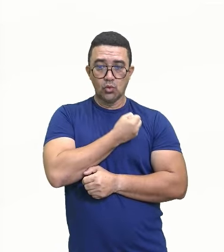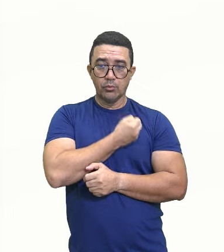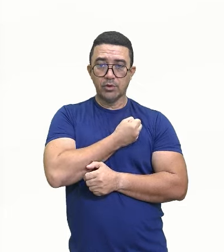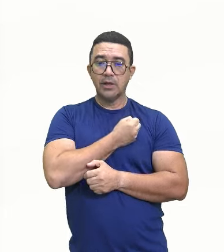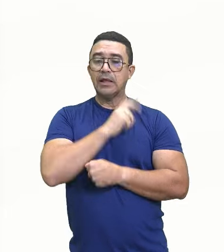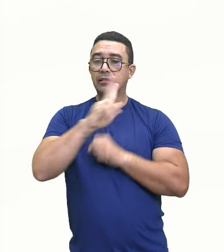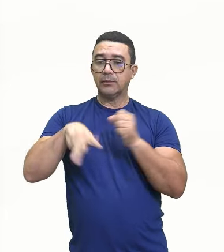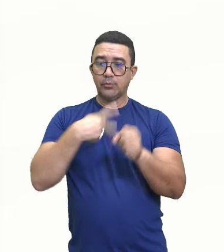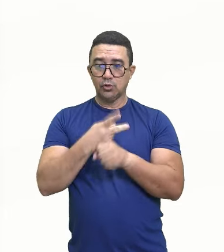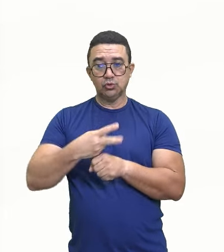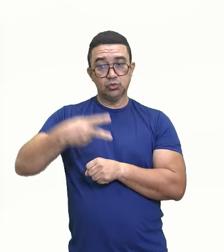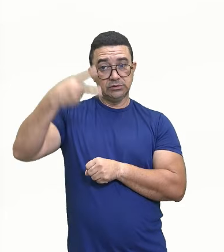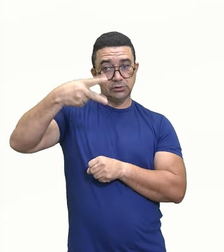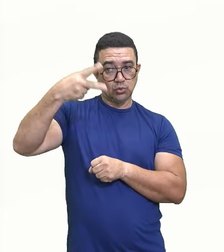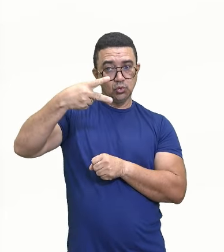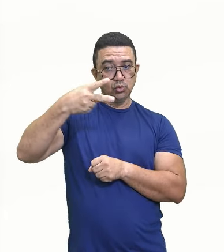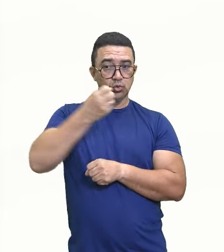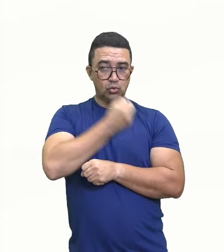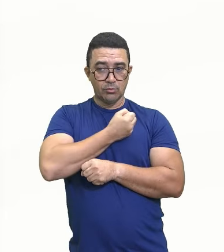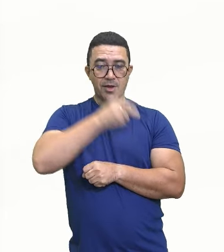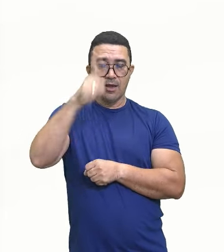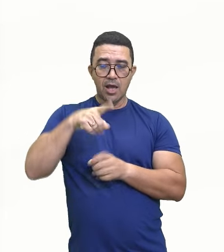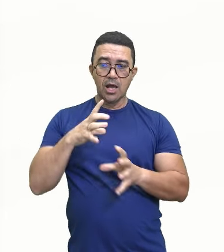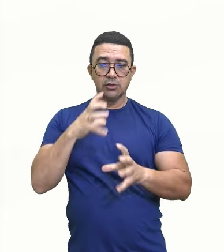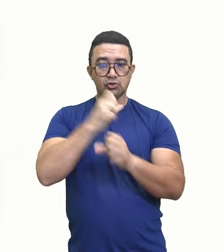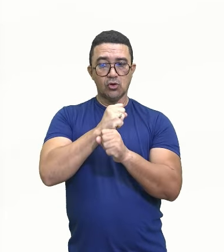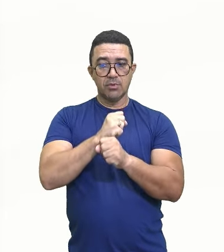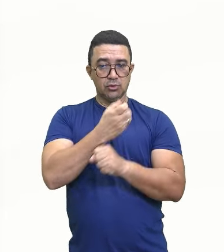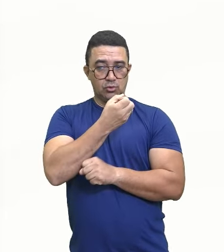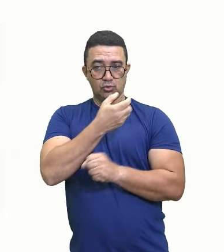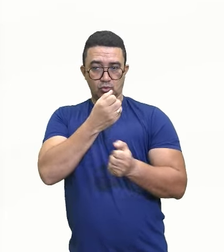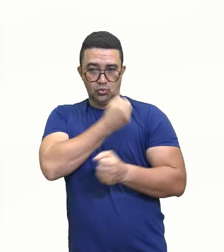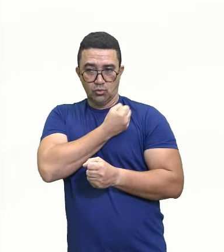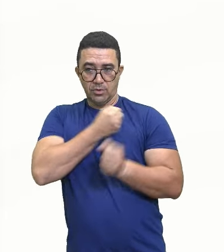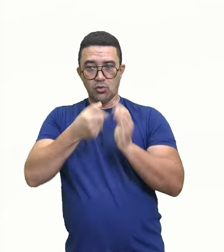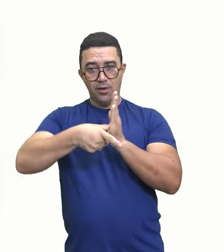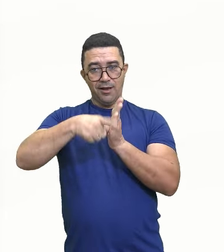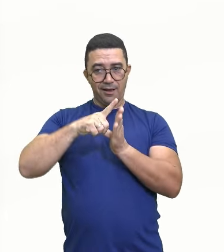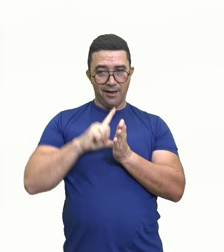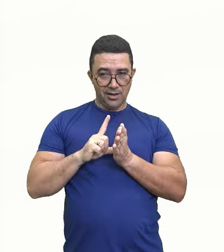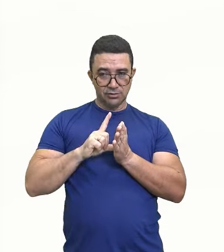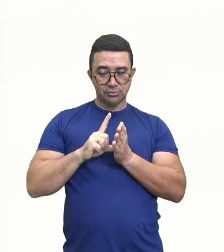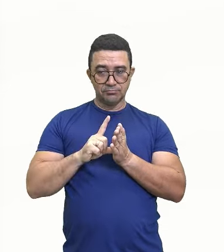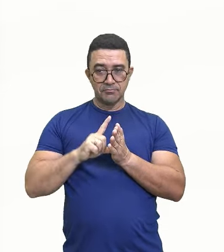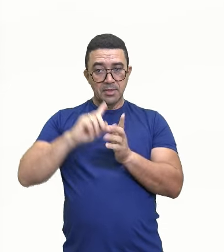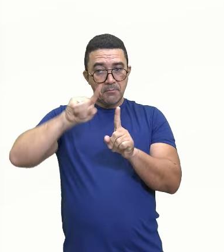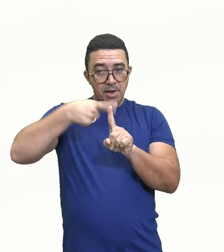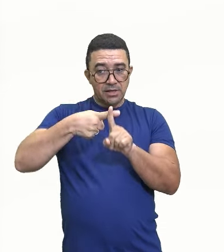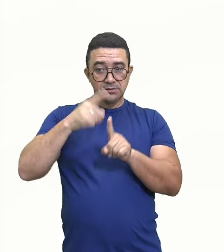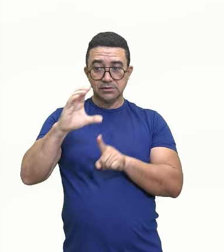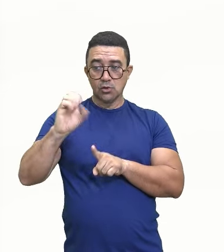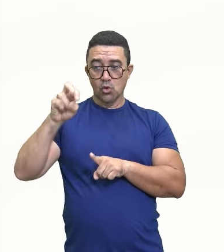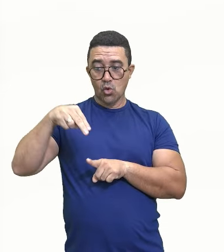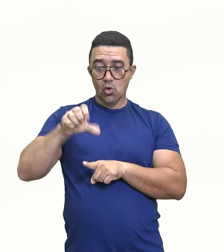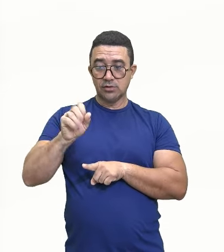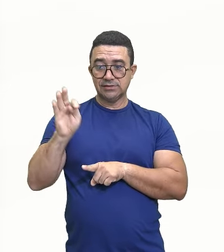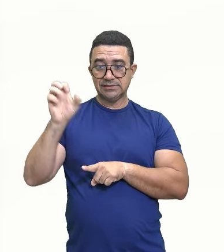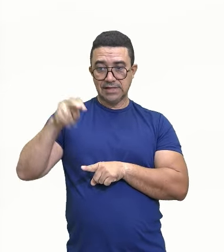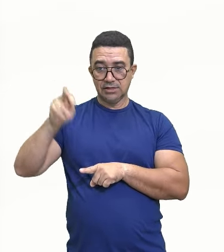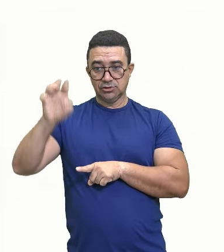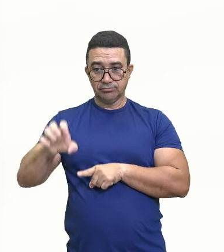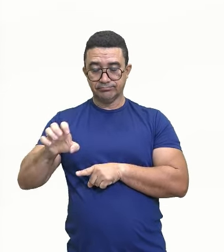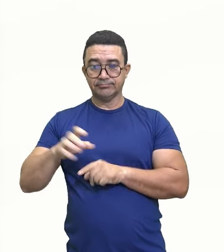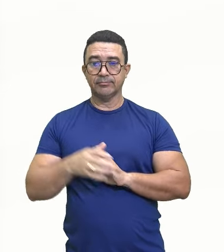do segundo, é a soma do anterior com uma constante. E essa constante